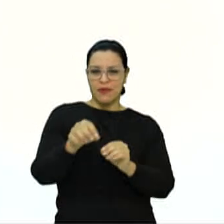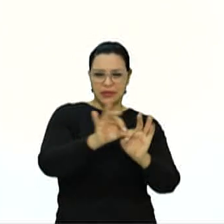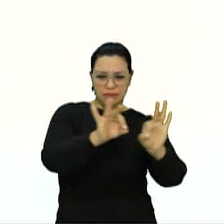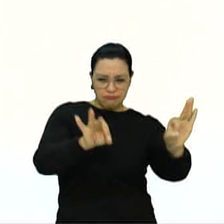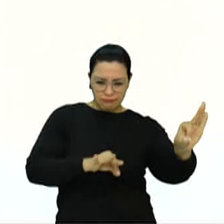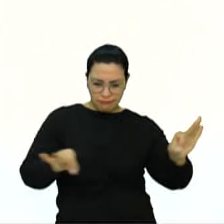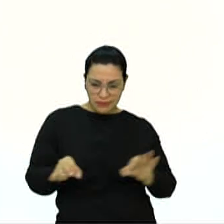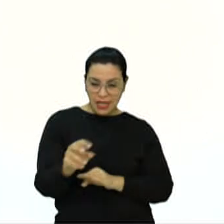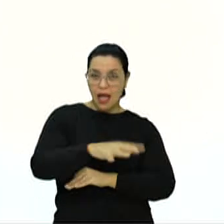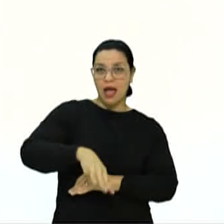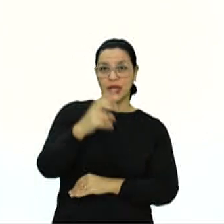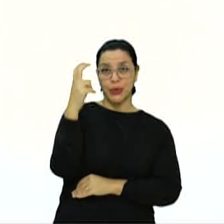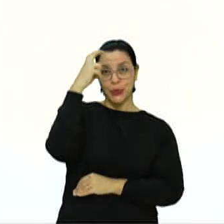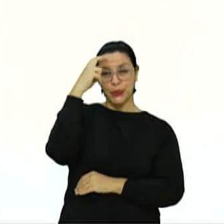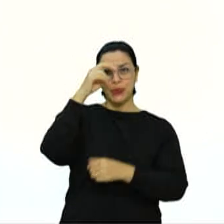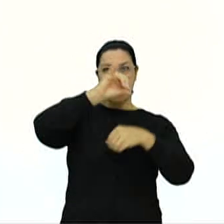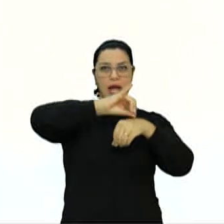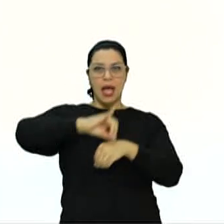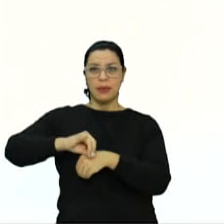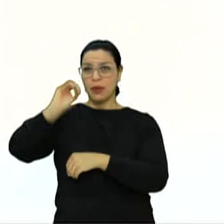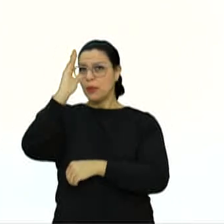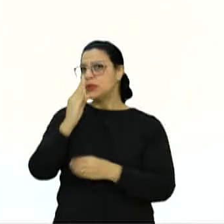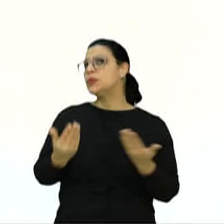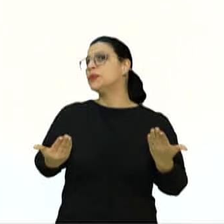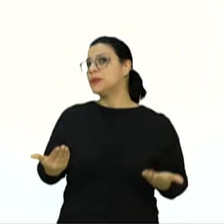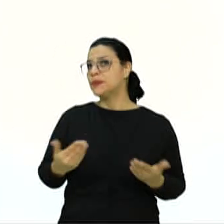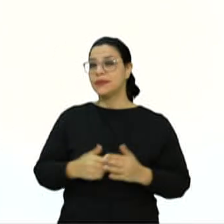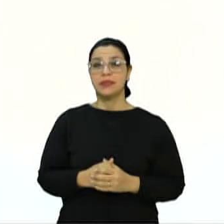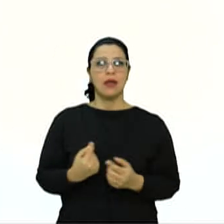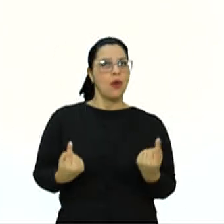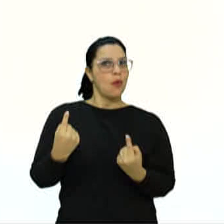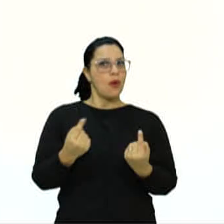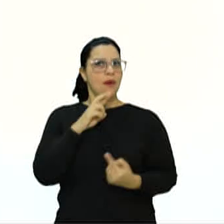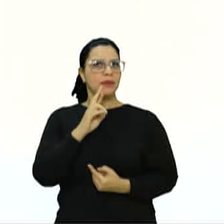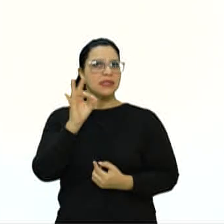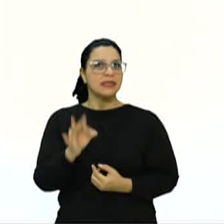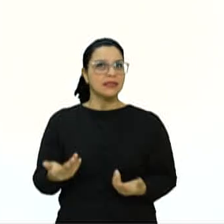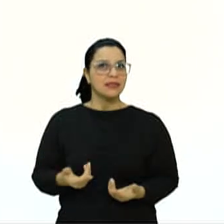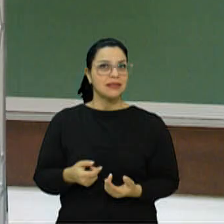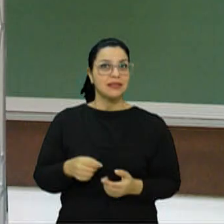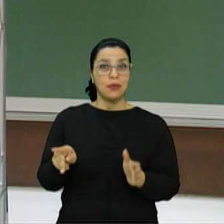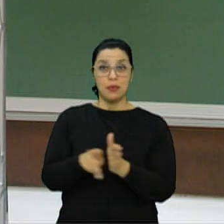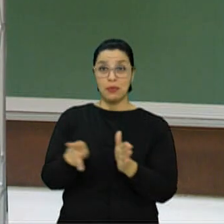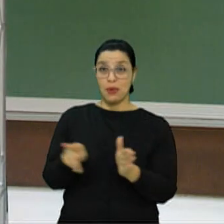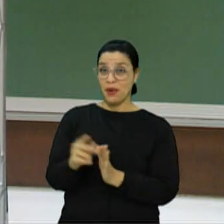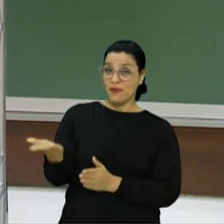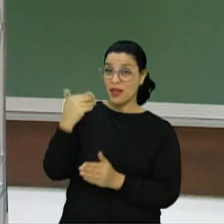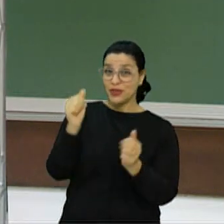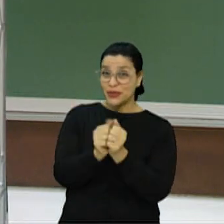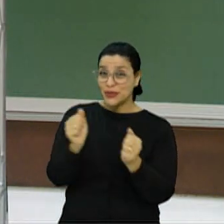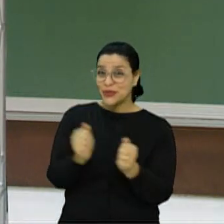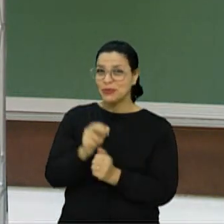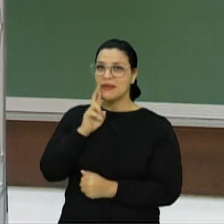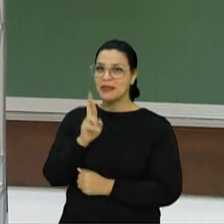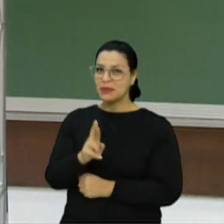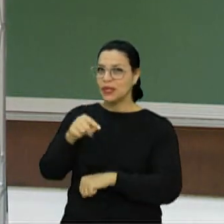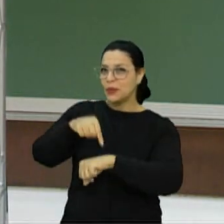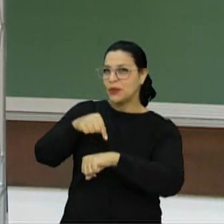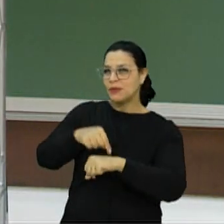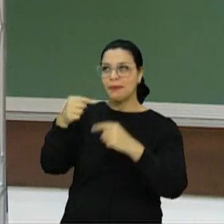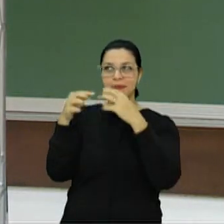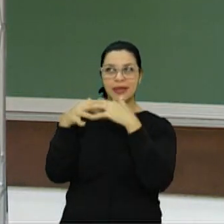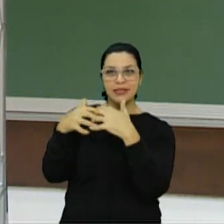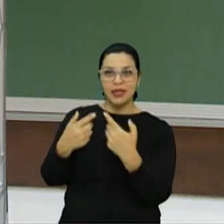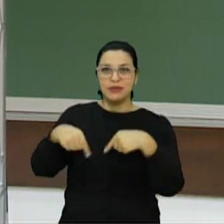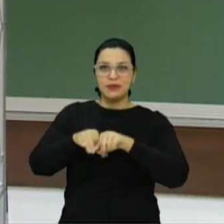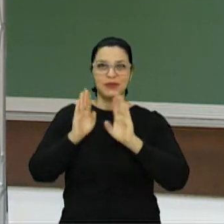espaços culturais em várias capitais do país? E aí, aumenta o volume e vem comigo. Minutos para